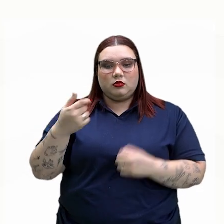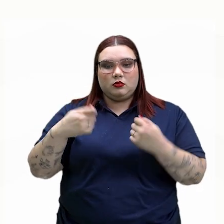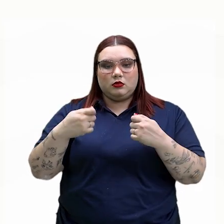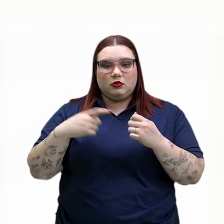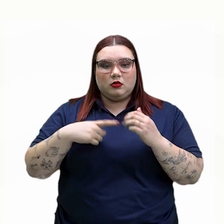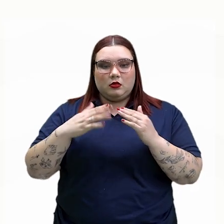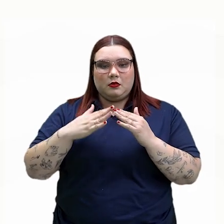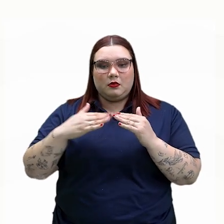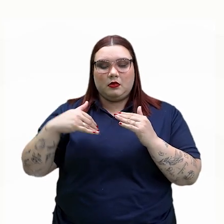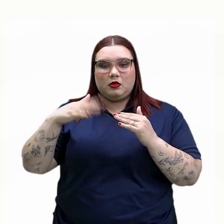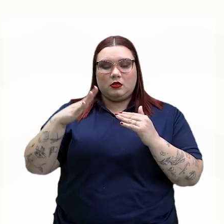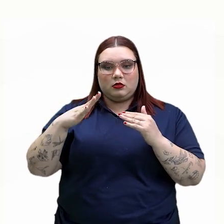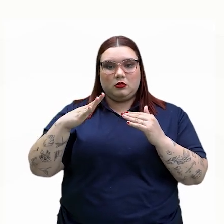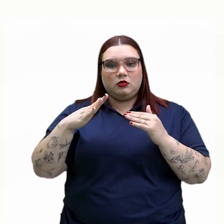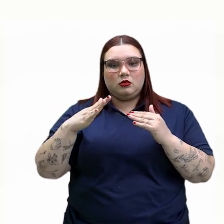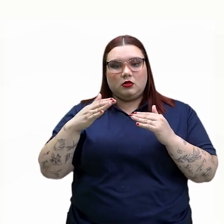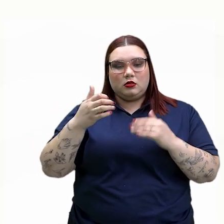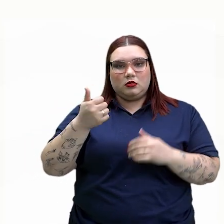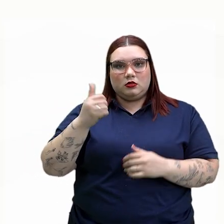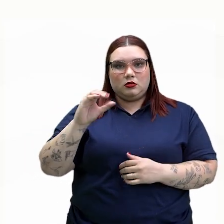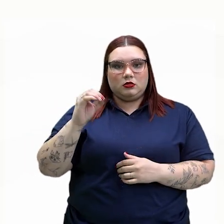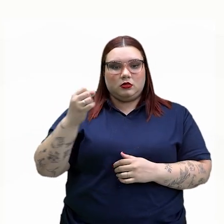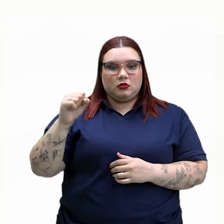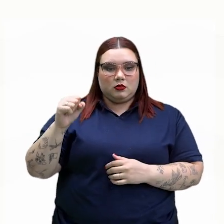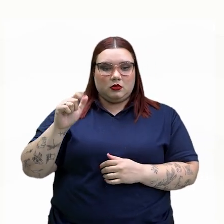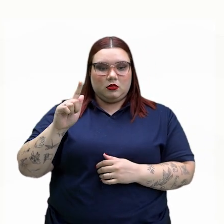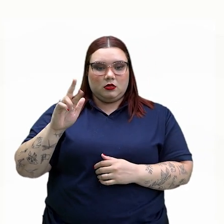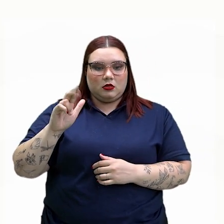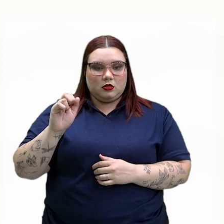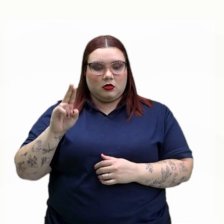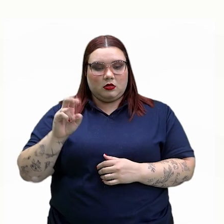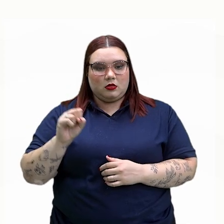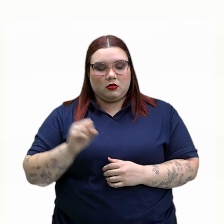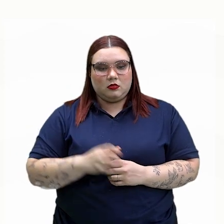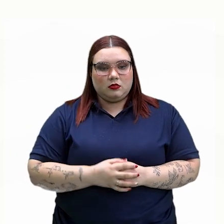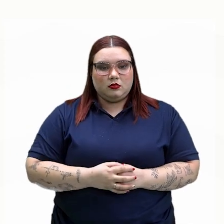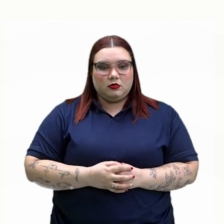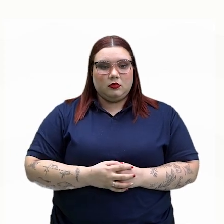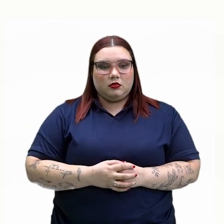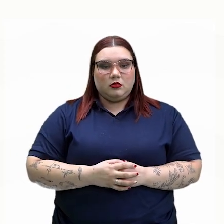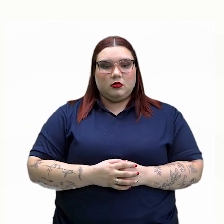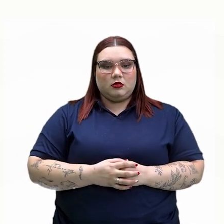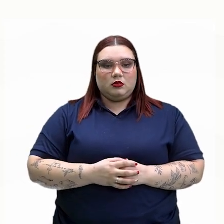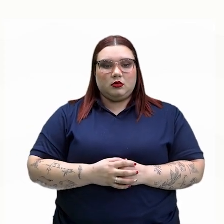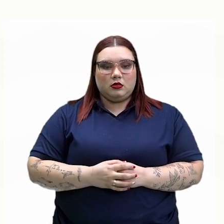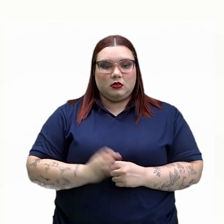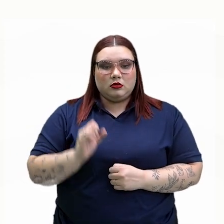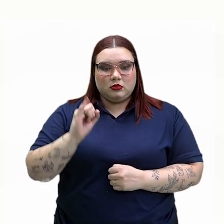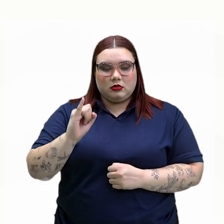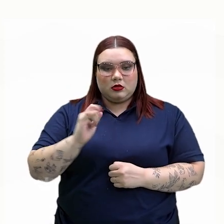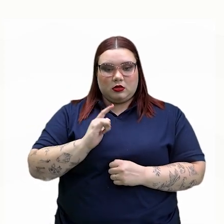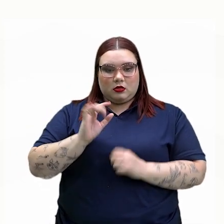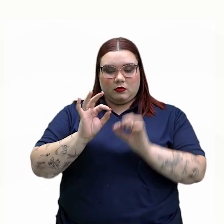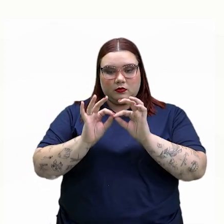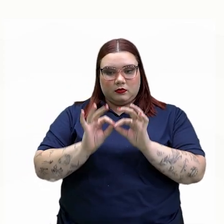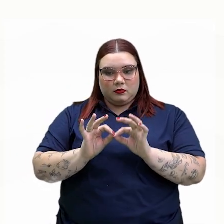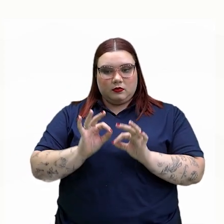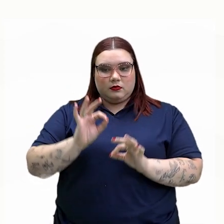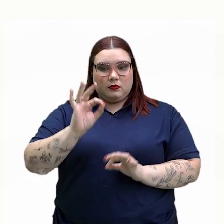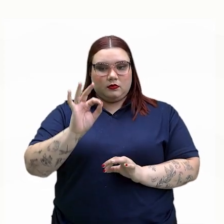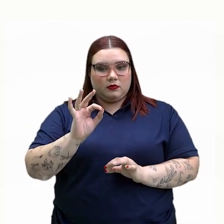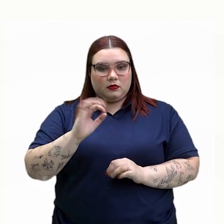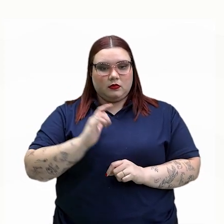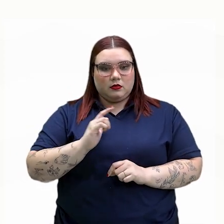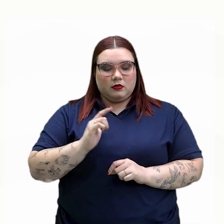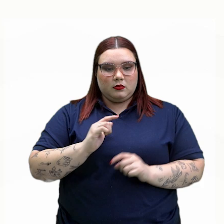ter acima deu 108 graus, certo? Então, ó, a gente sabe que se eu puxar uma linha reta aqui,